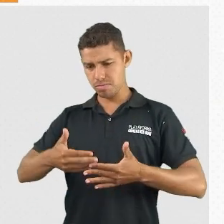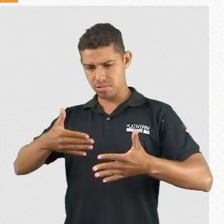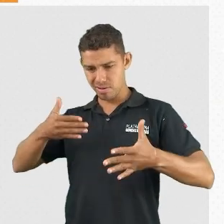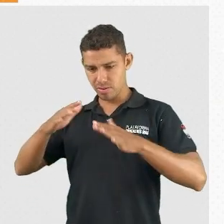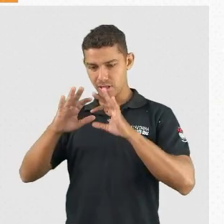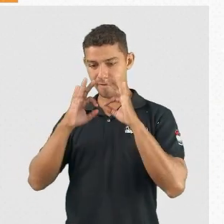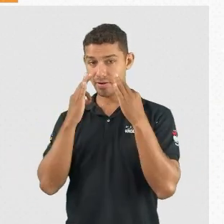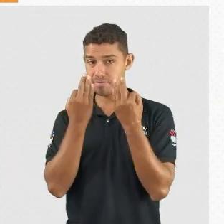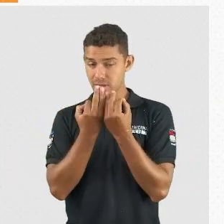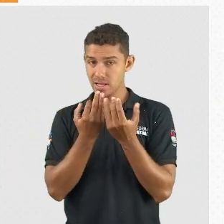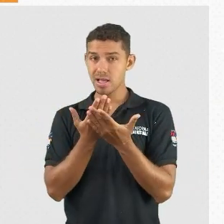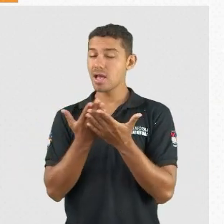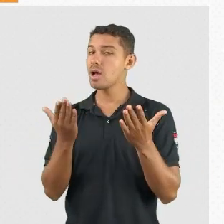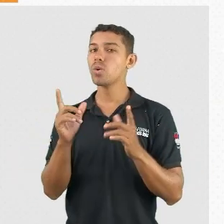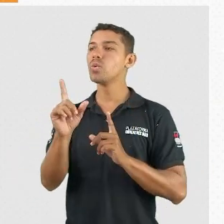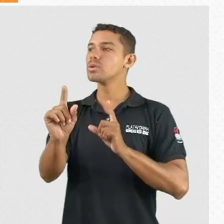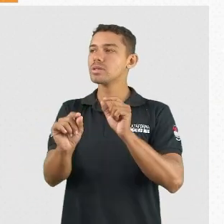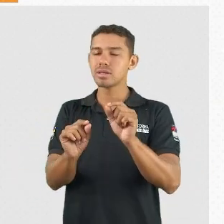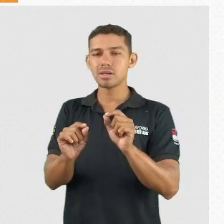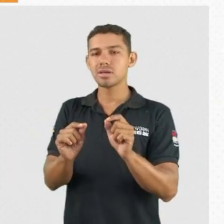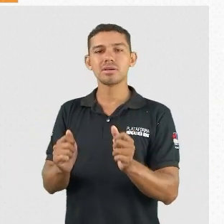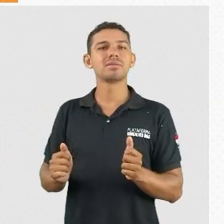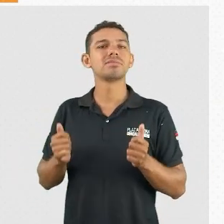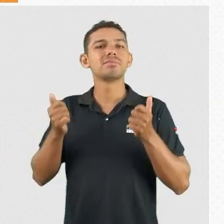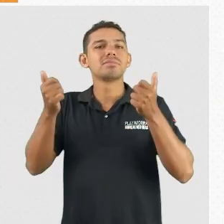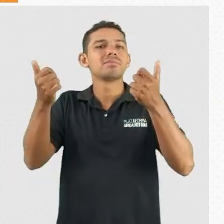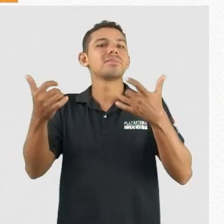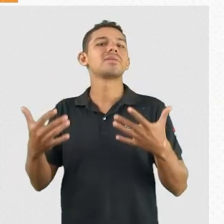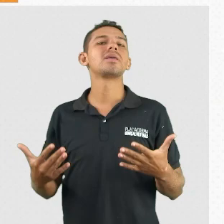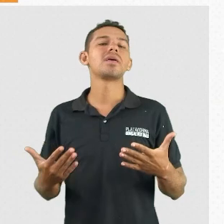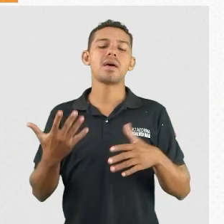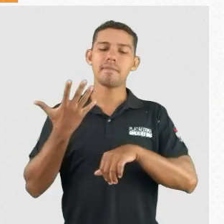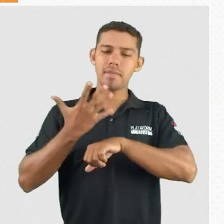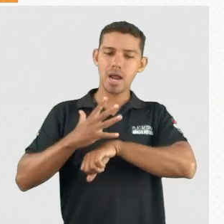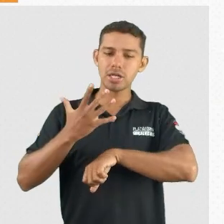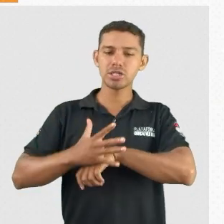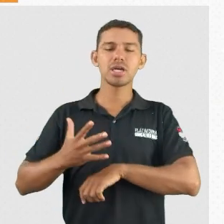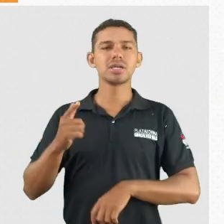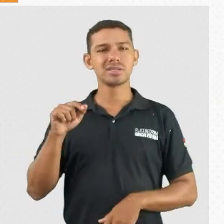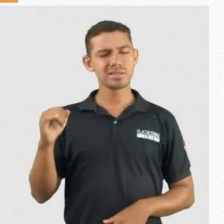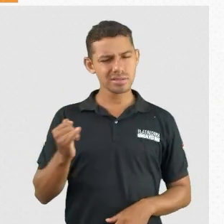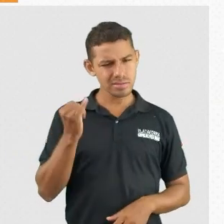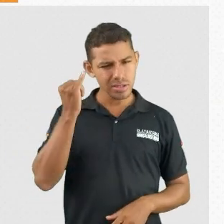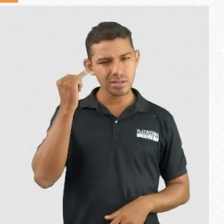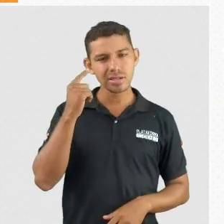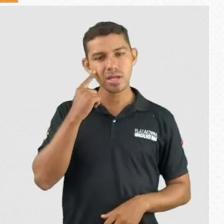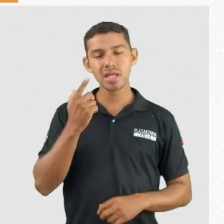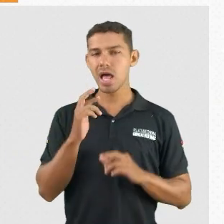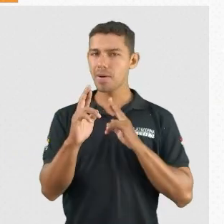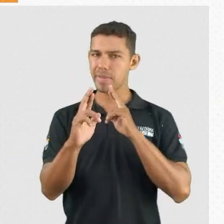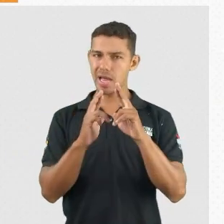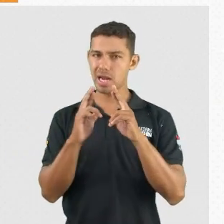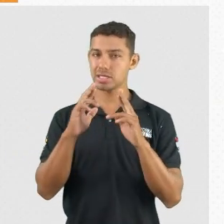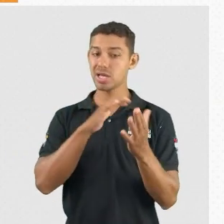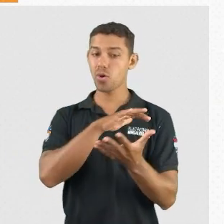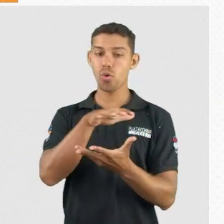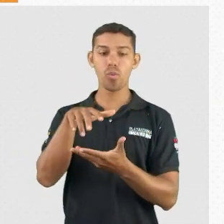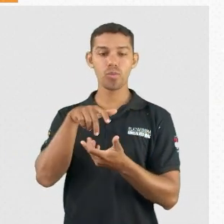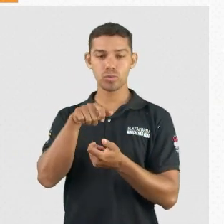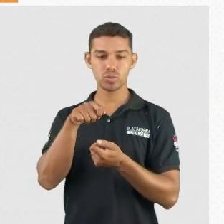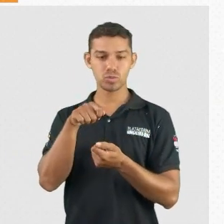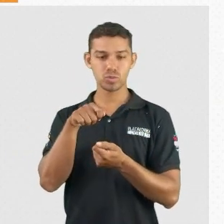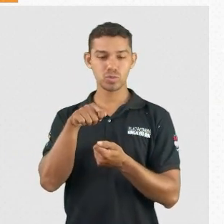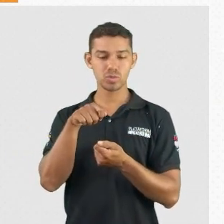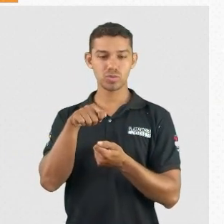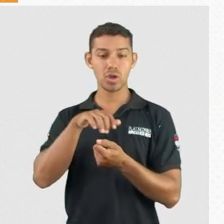família, o que você traria aí de práticas essenciais para a gente ter uma outra relação com o mundo, né? Uma